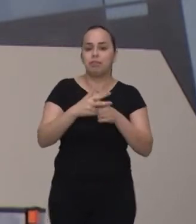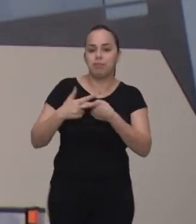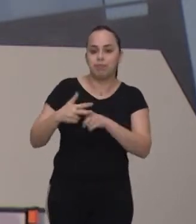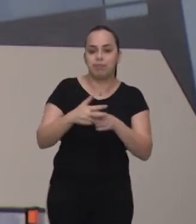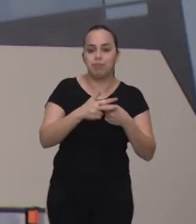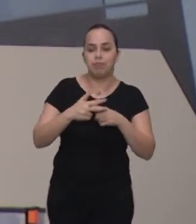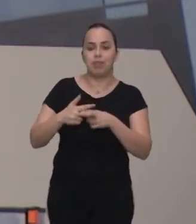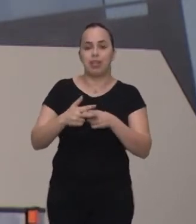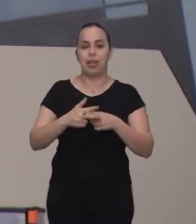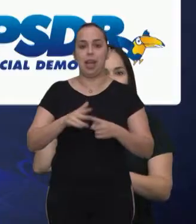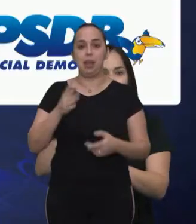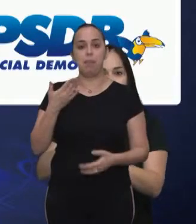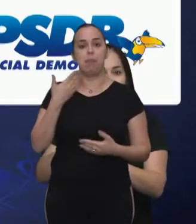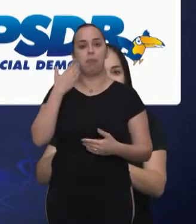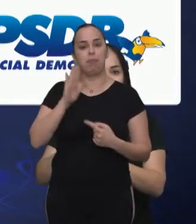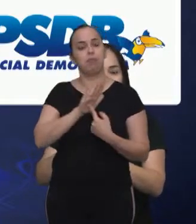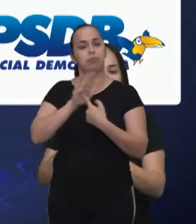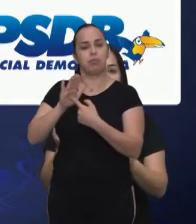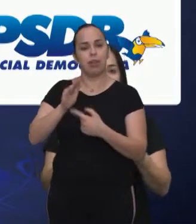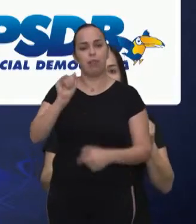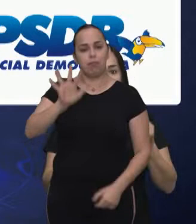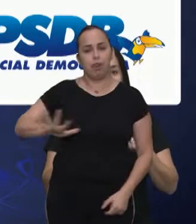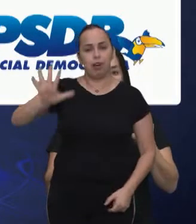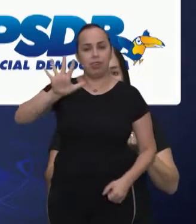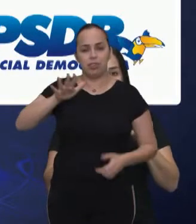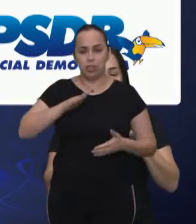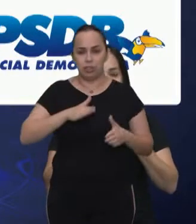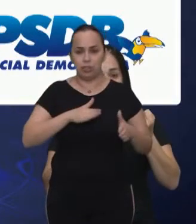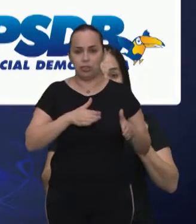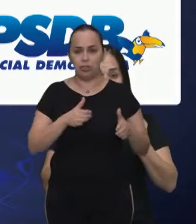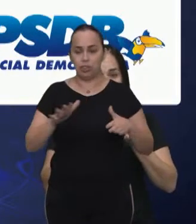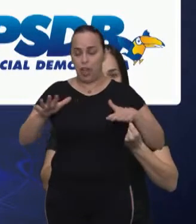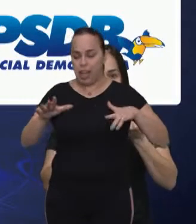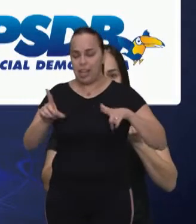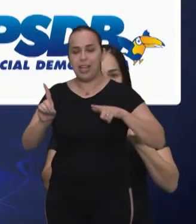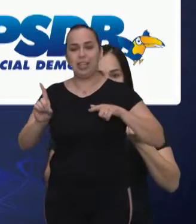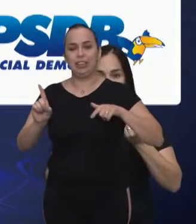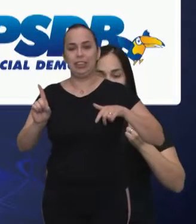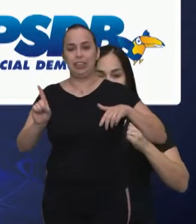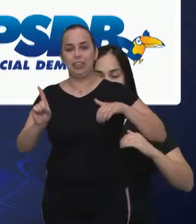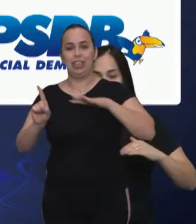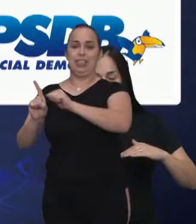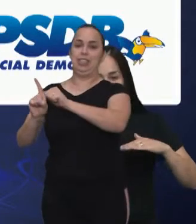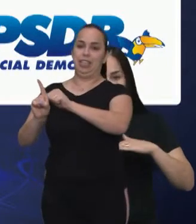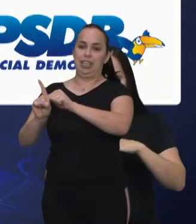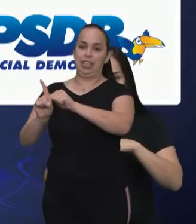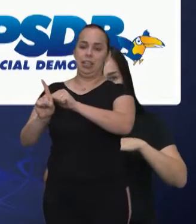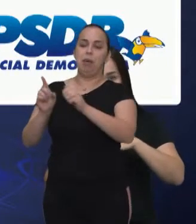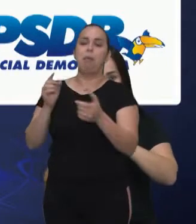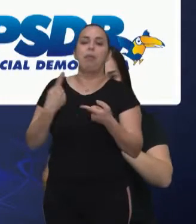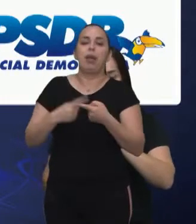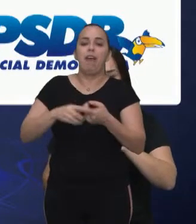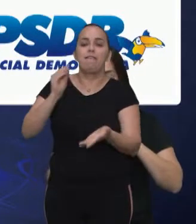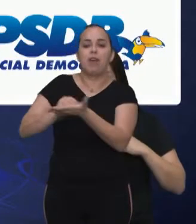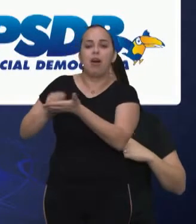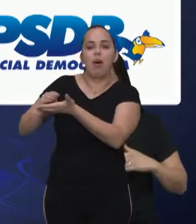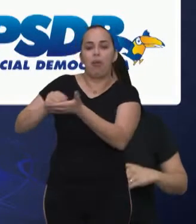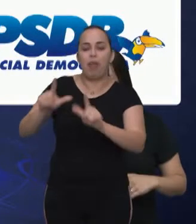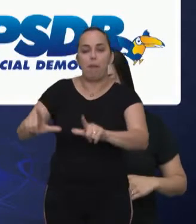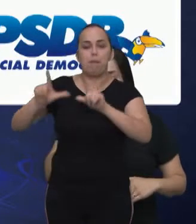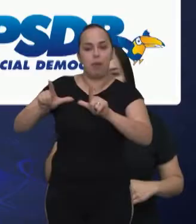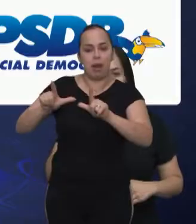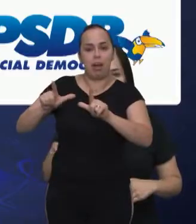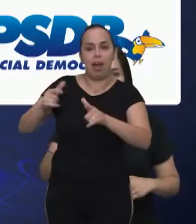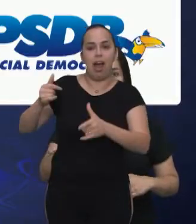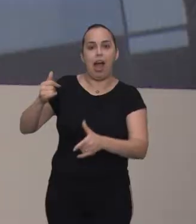serviços de manutenção no município ele apresentou fotos de acidentes que foram registrados por falta de indicação dos locais que